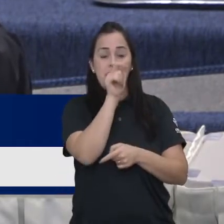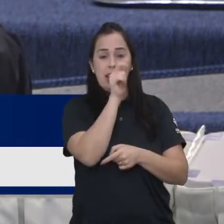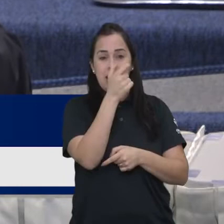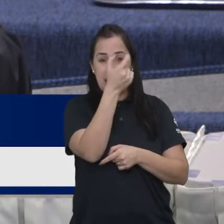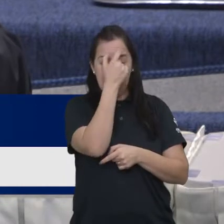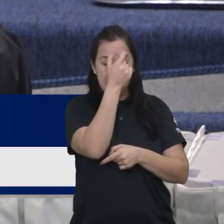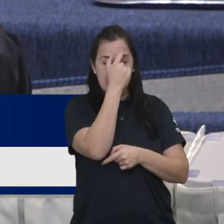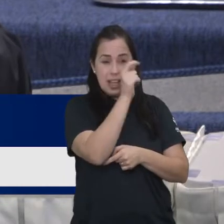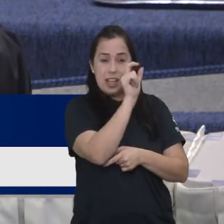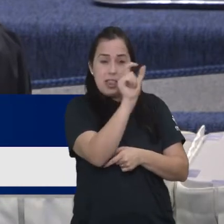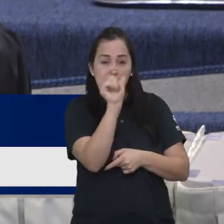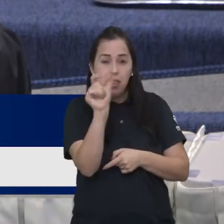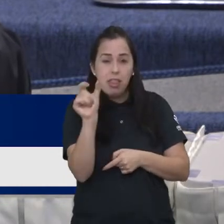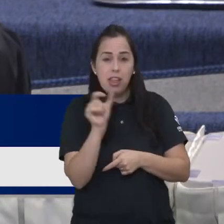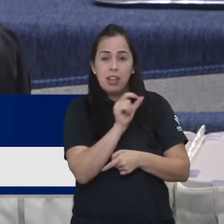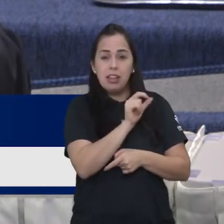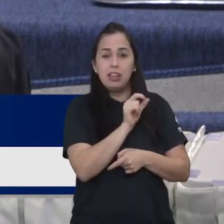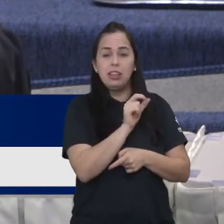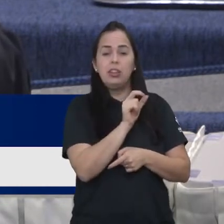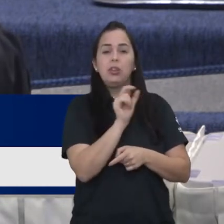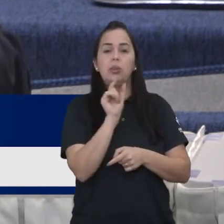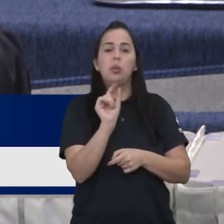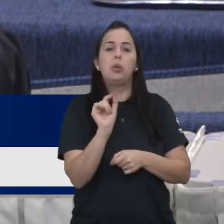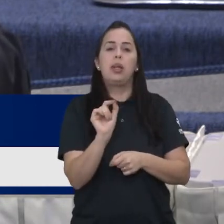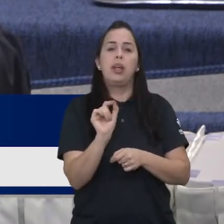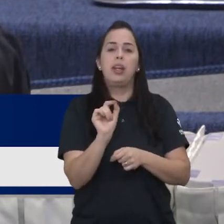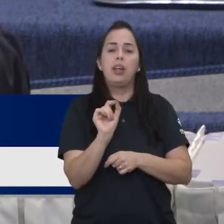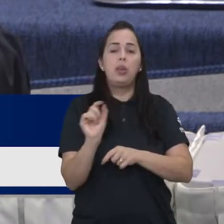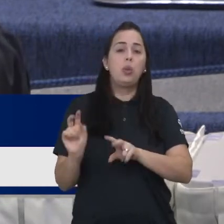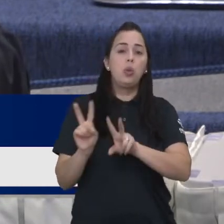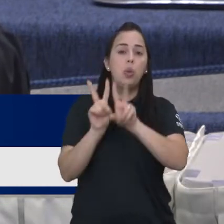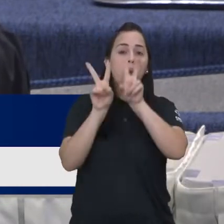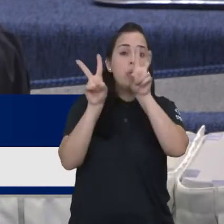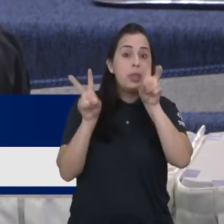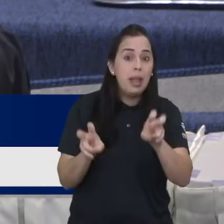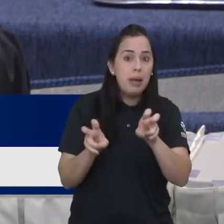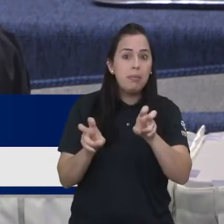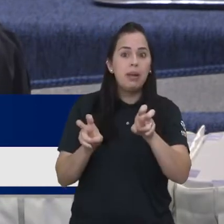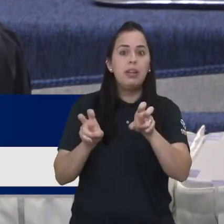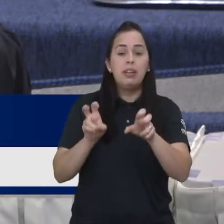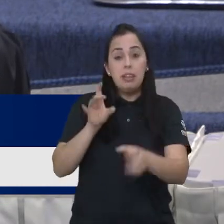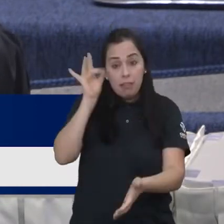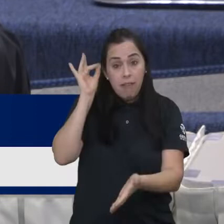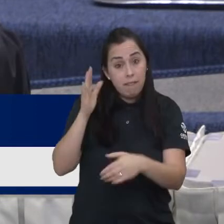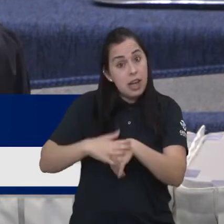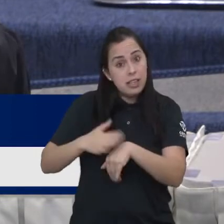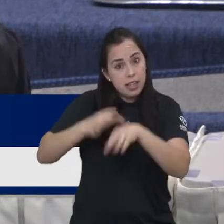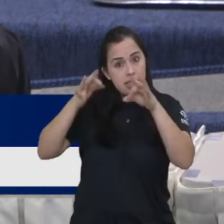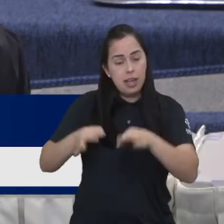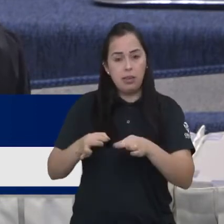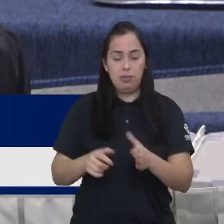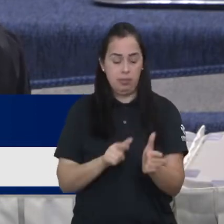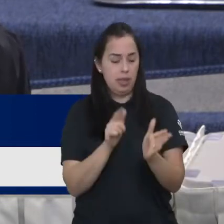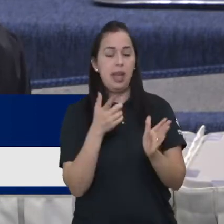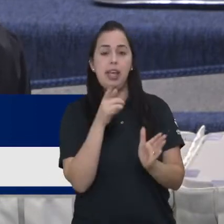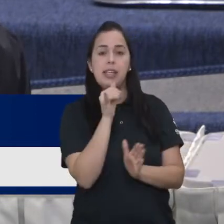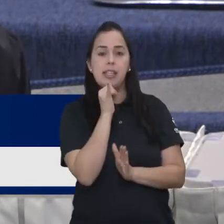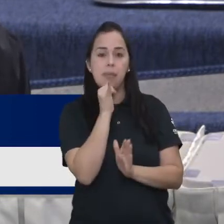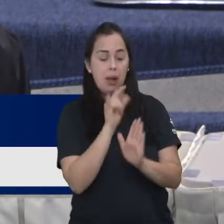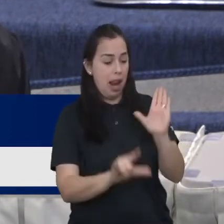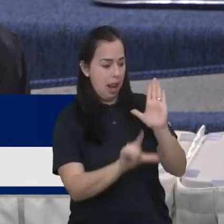consciência dos vereadores de a gente incluir isso, transformar isso em forma concreta. Como é que você tira a lei do papel?